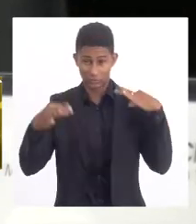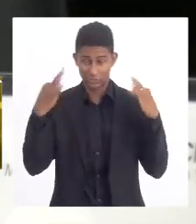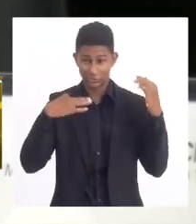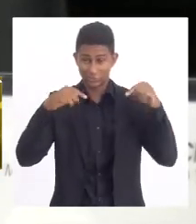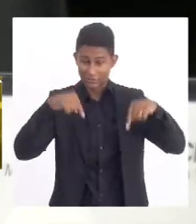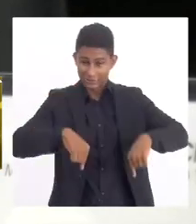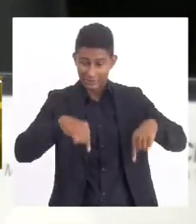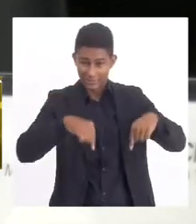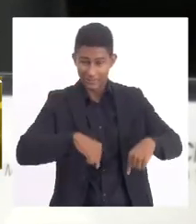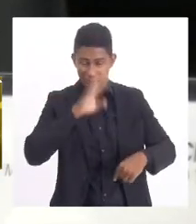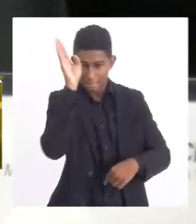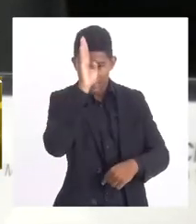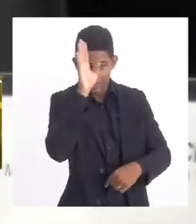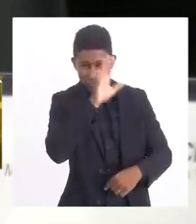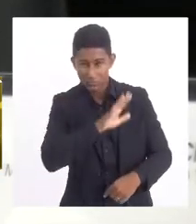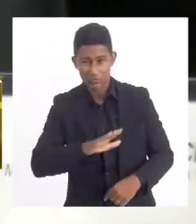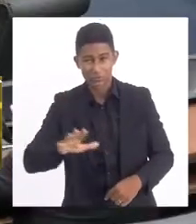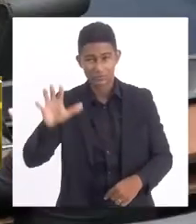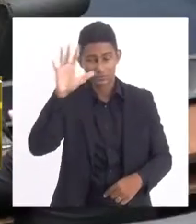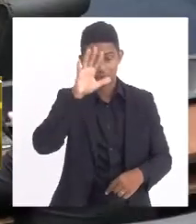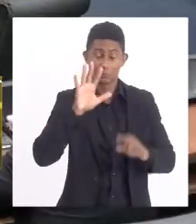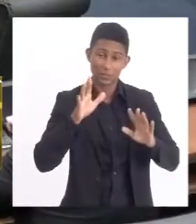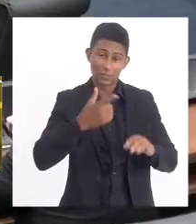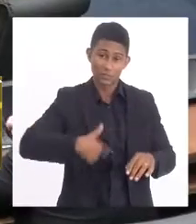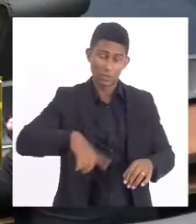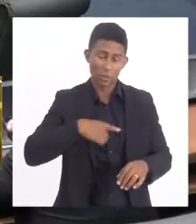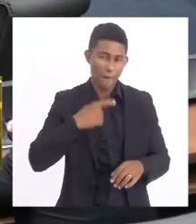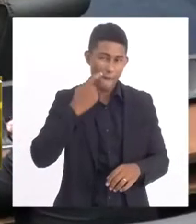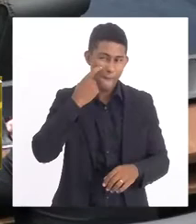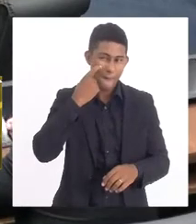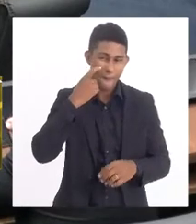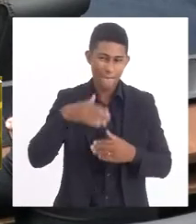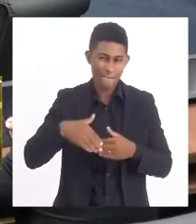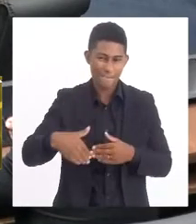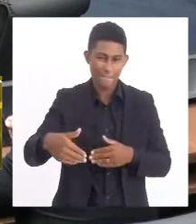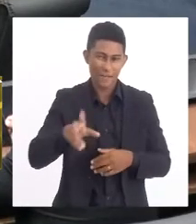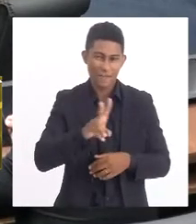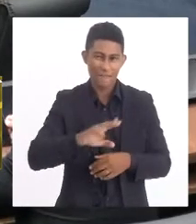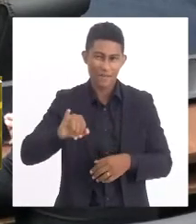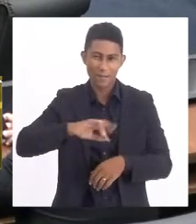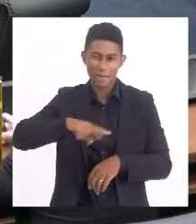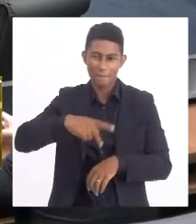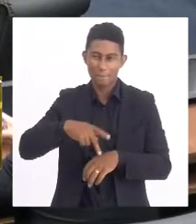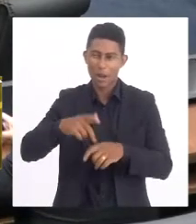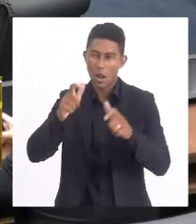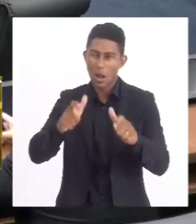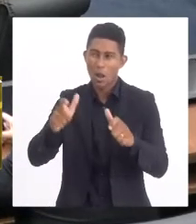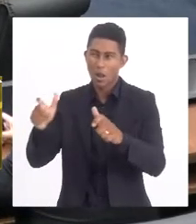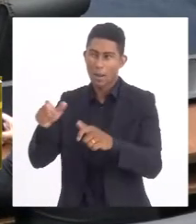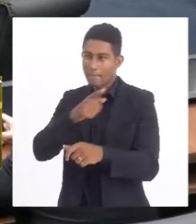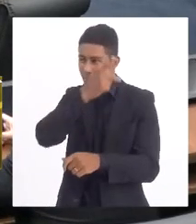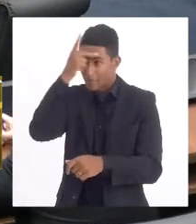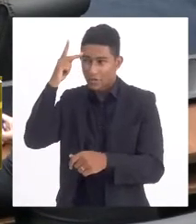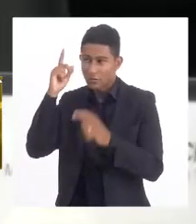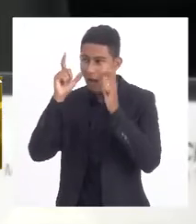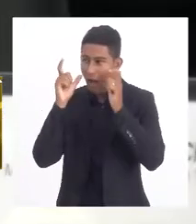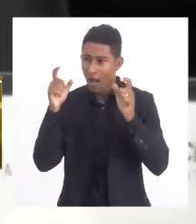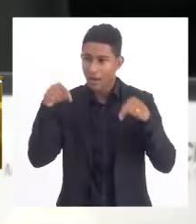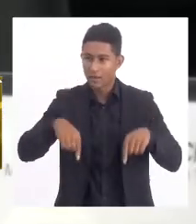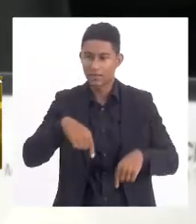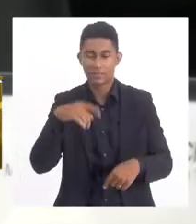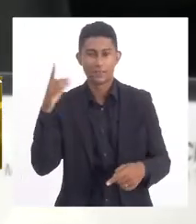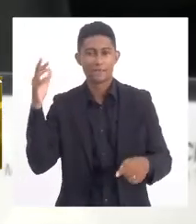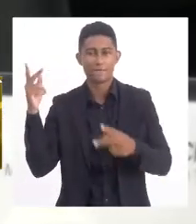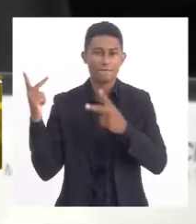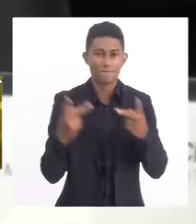Presidente Carlos Brito mas também agora já prevendo a retomada na promoção Internacional na participação das feiras a instalação do escritório